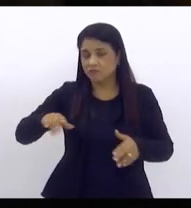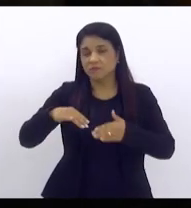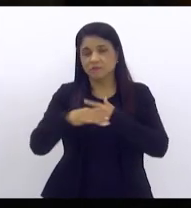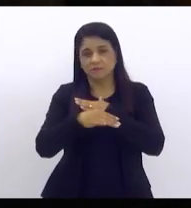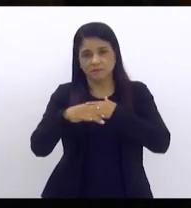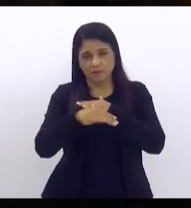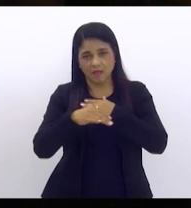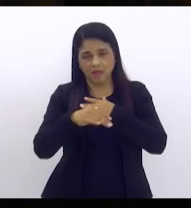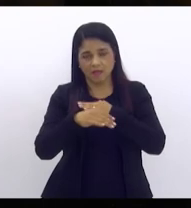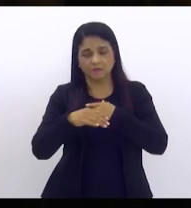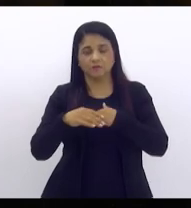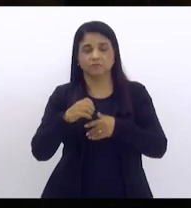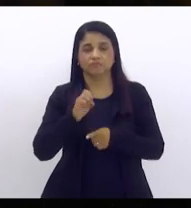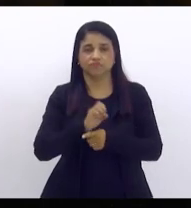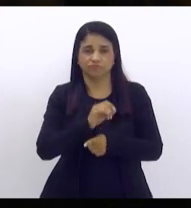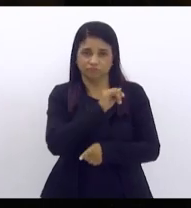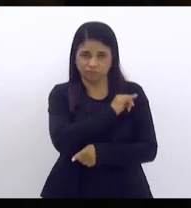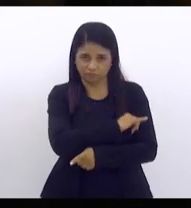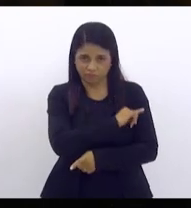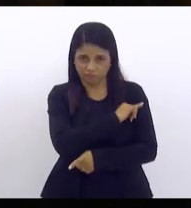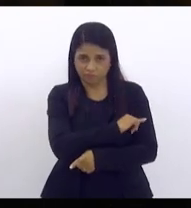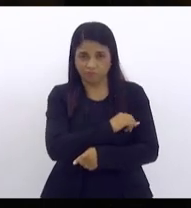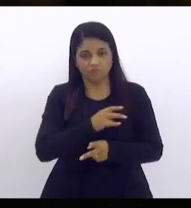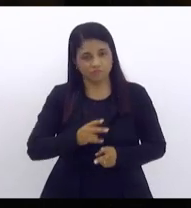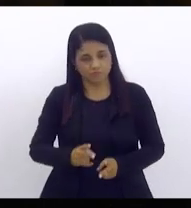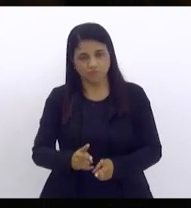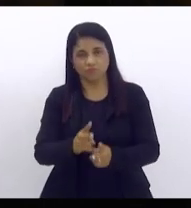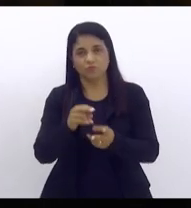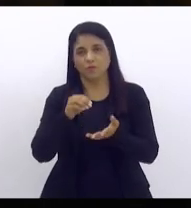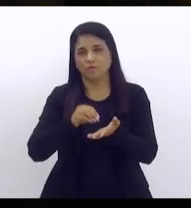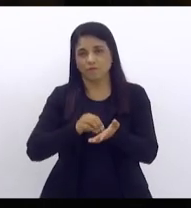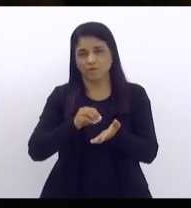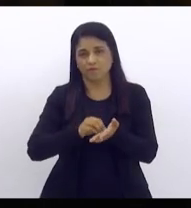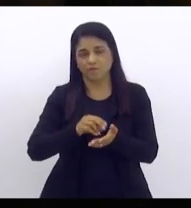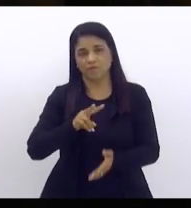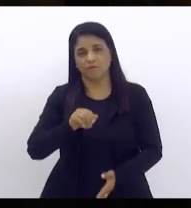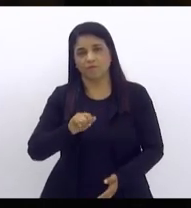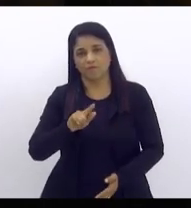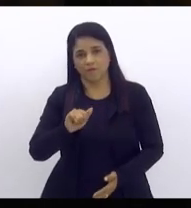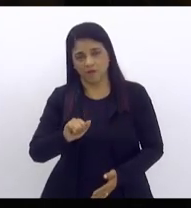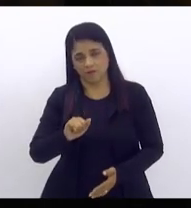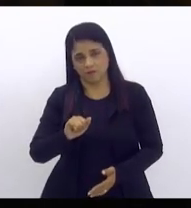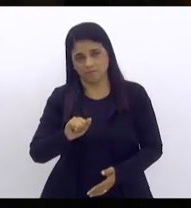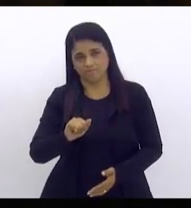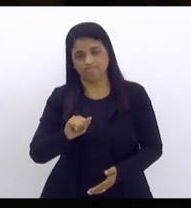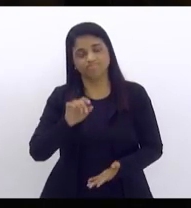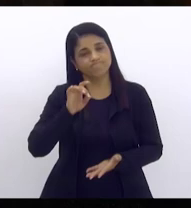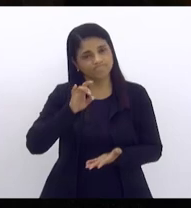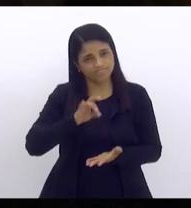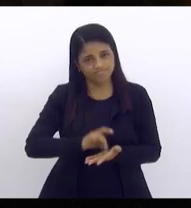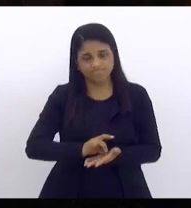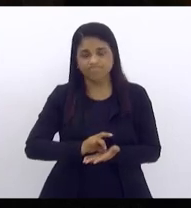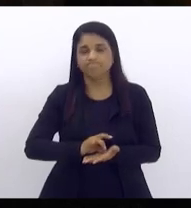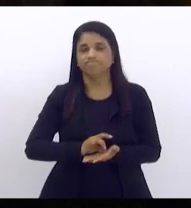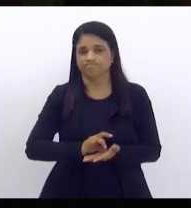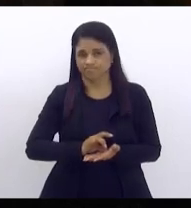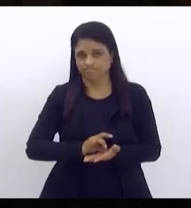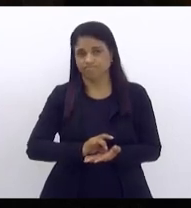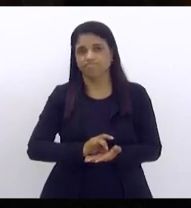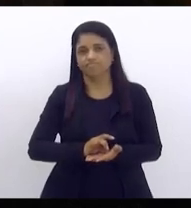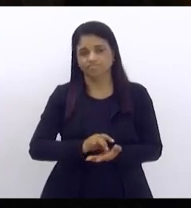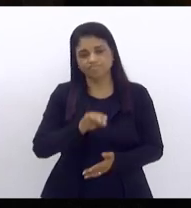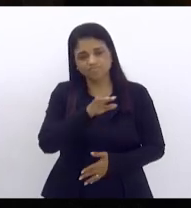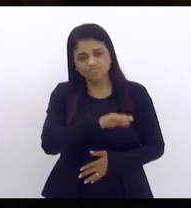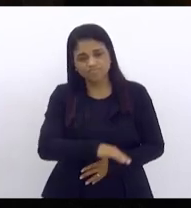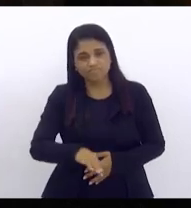Janeiro, permanece não alterada. Uma realidade muito cruel para essas